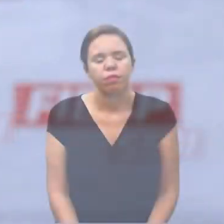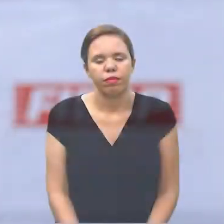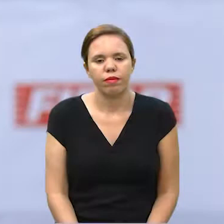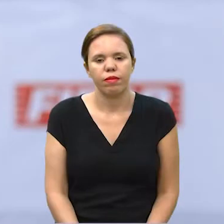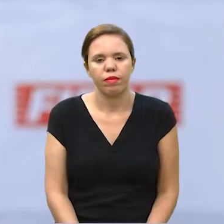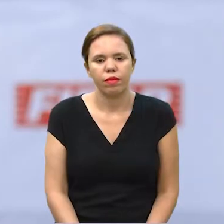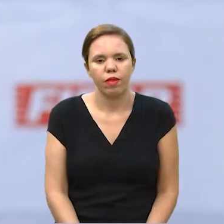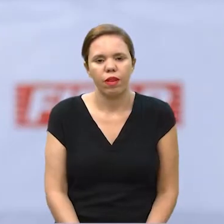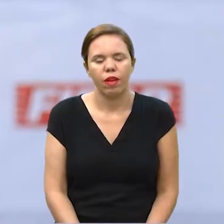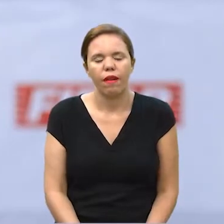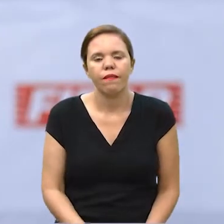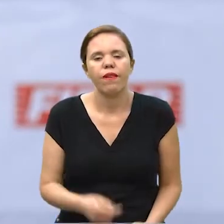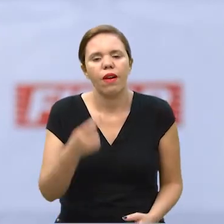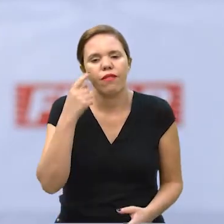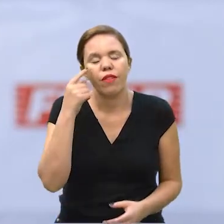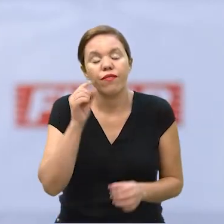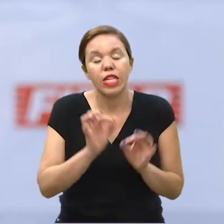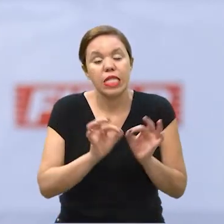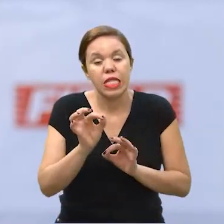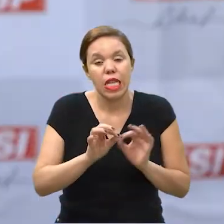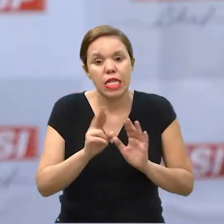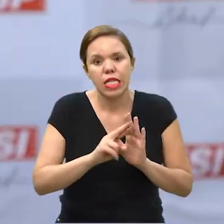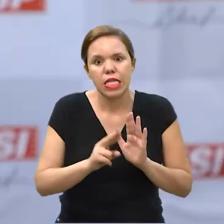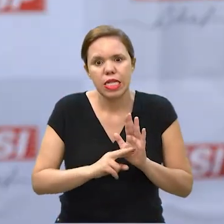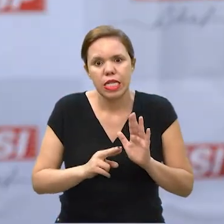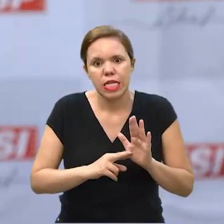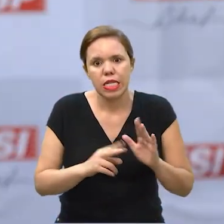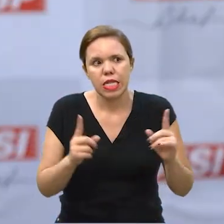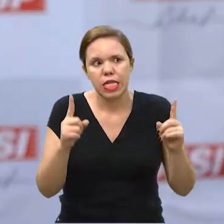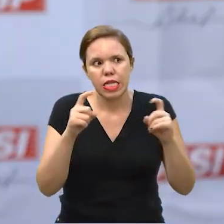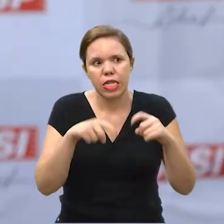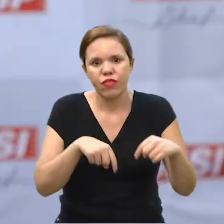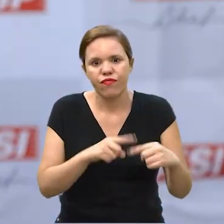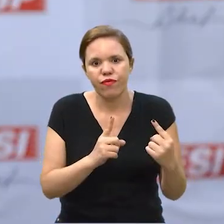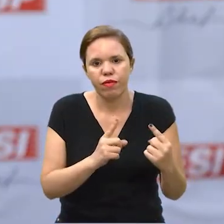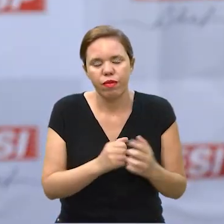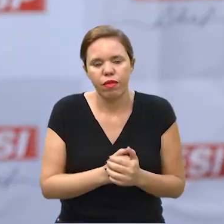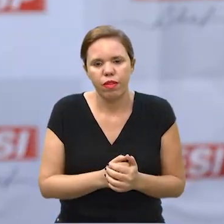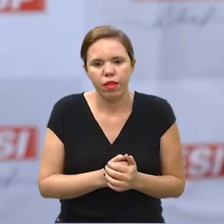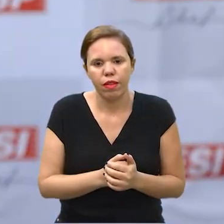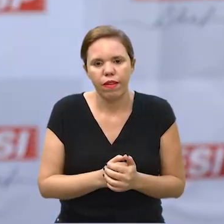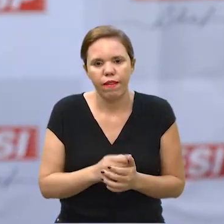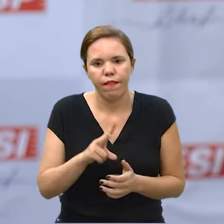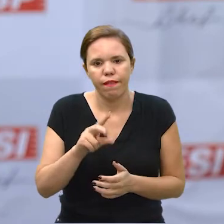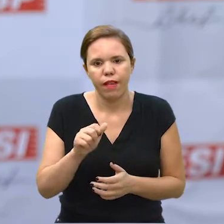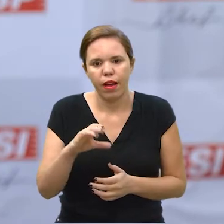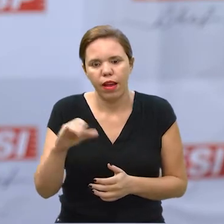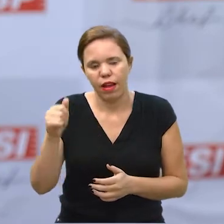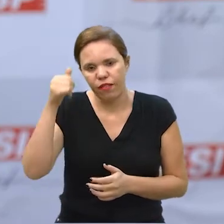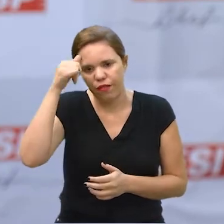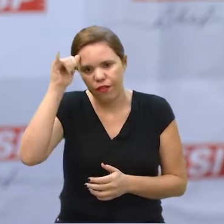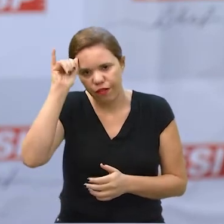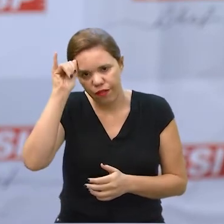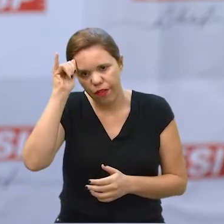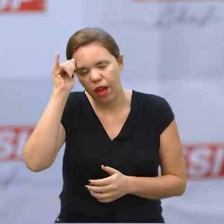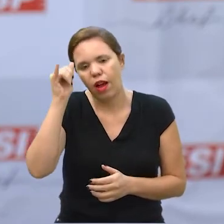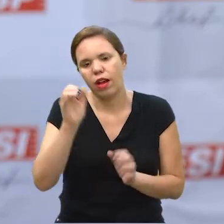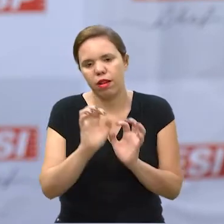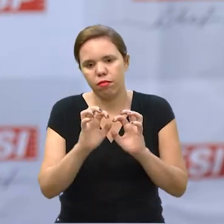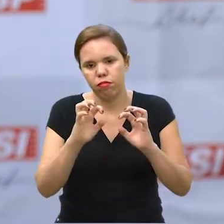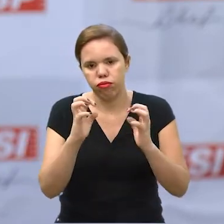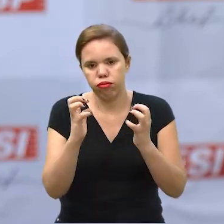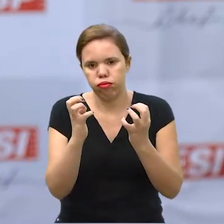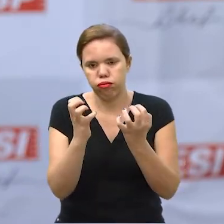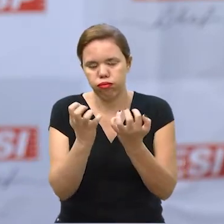Ela vai apostar em uma receita desafiadora. A receita é vaca atolada na abóbora. Eu escolhi essa receita